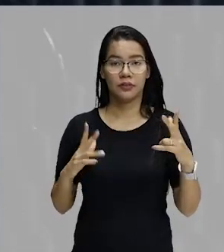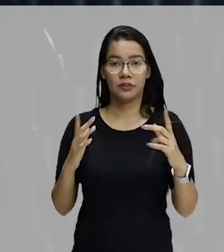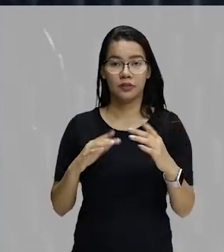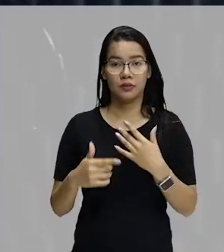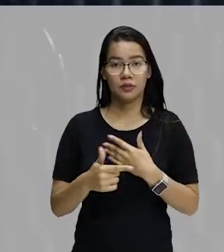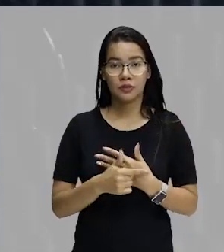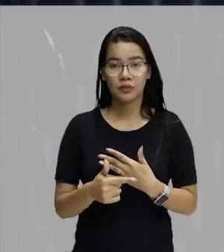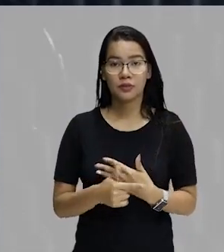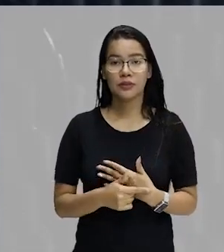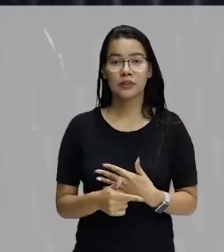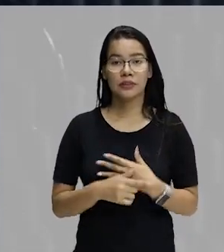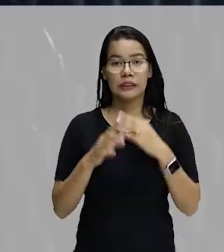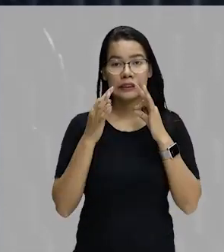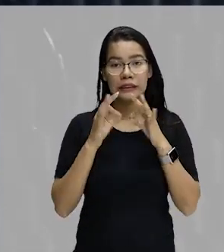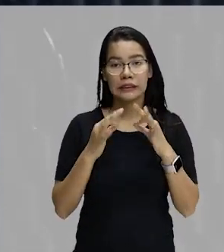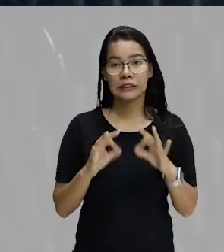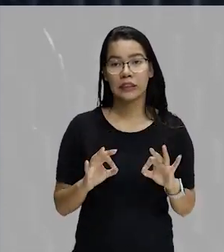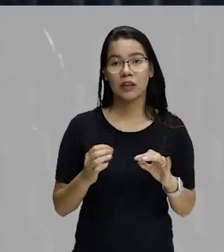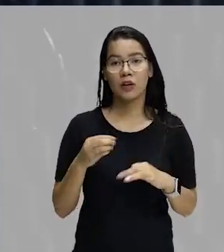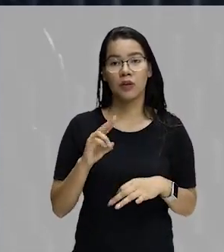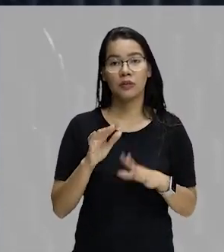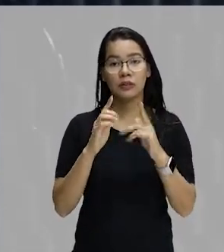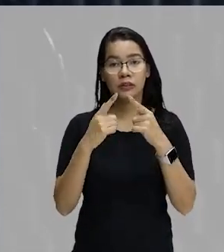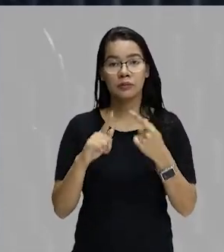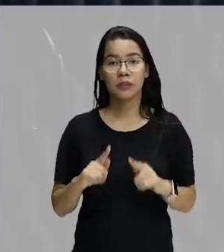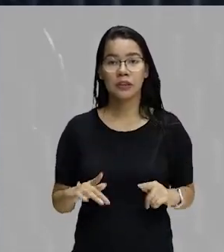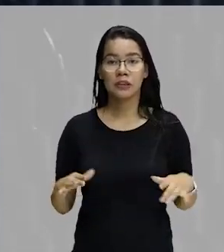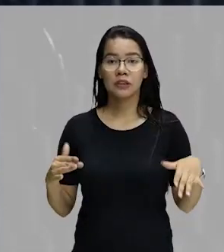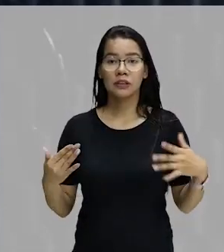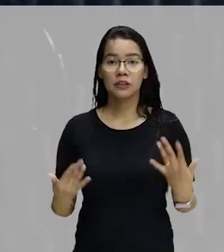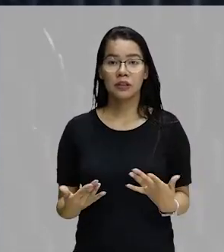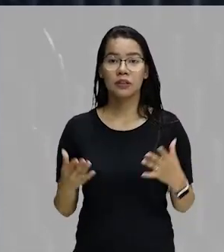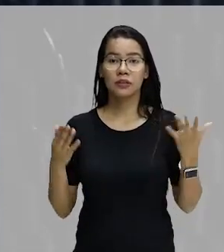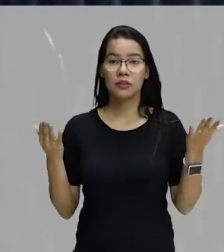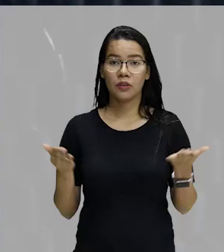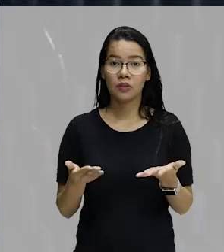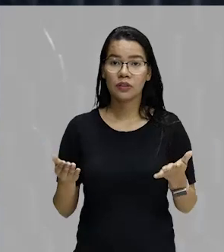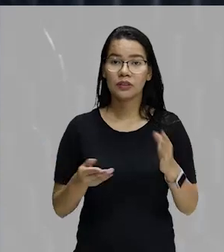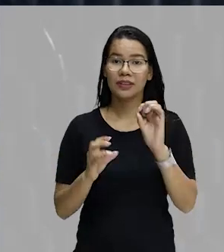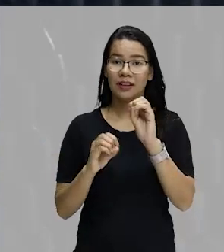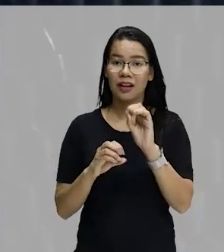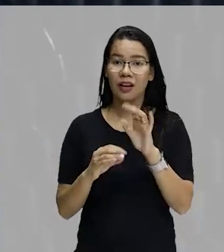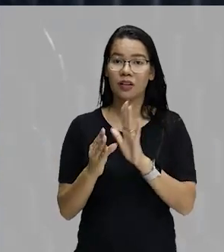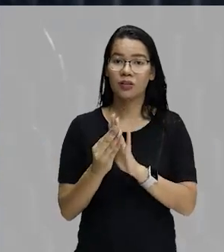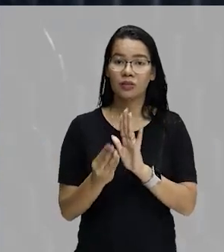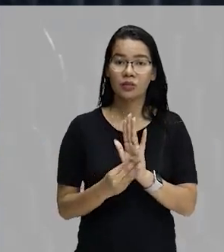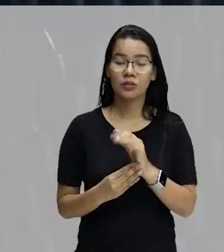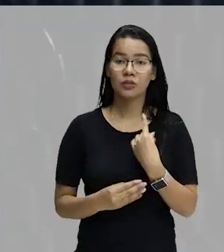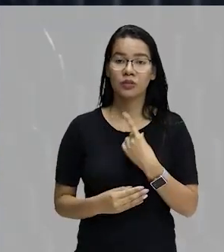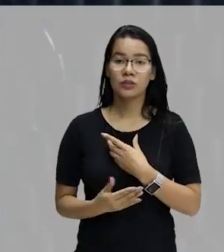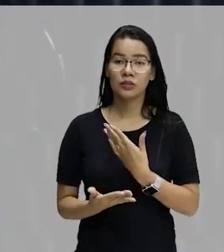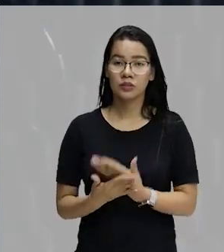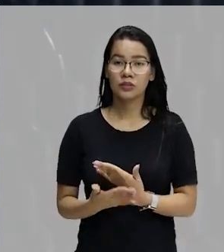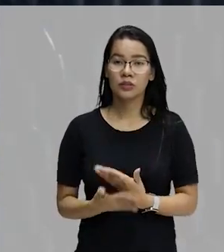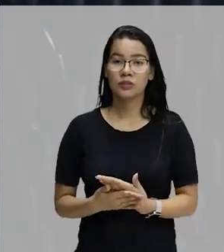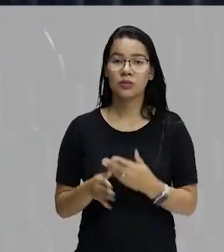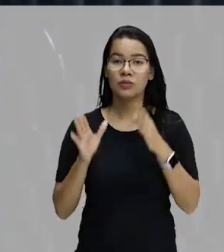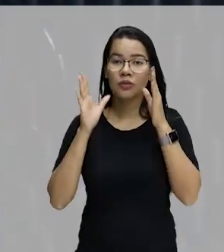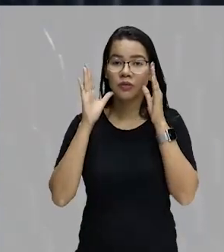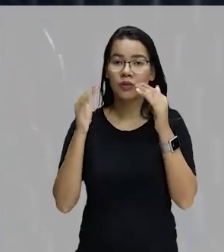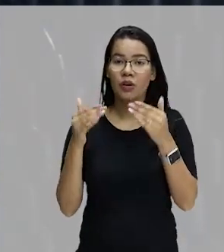gramaticais. Então, na nossa aula de hoje, no conteúdo de hoje que nós estamos estudando, estamos focando nas